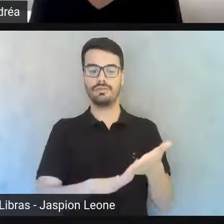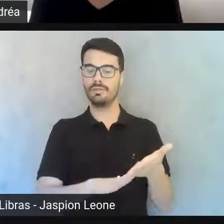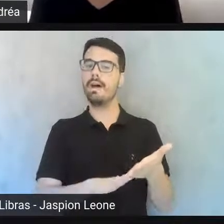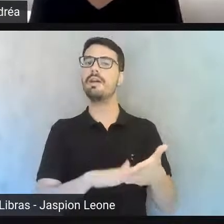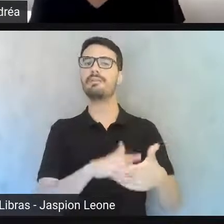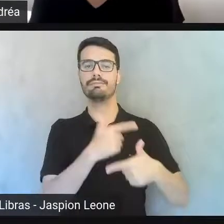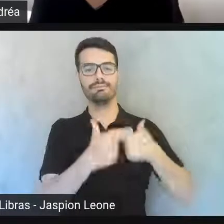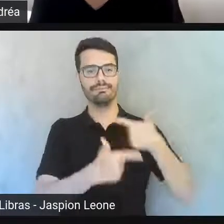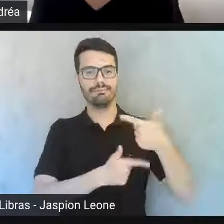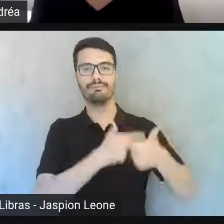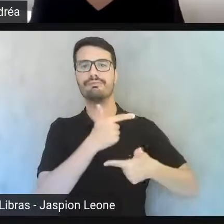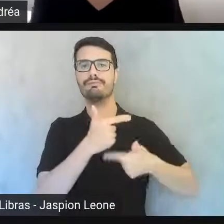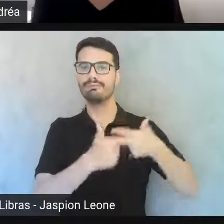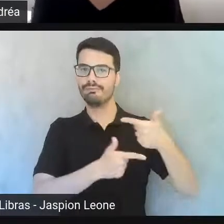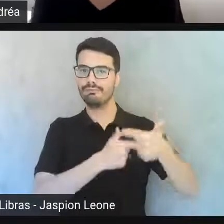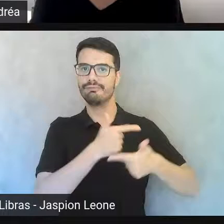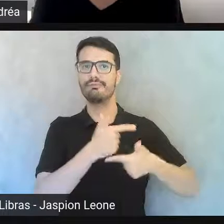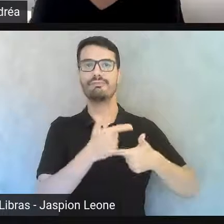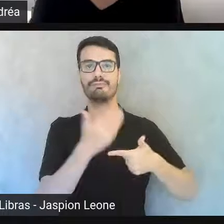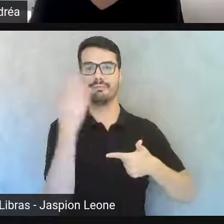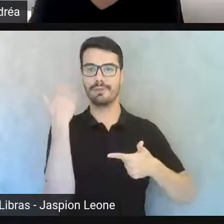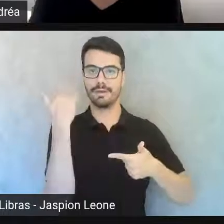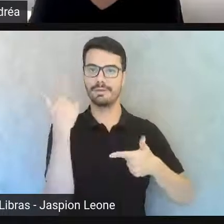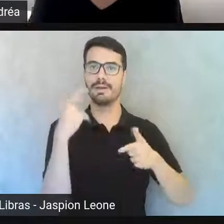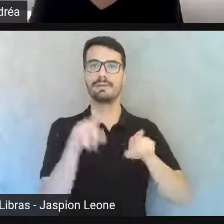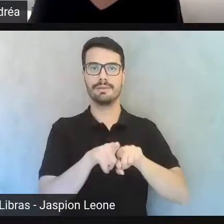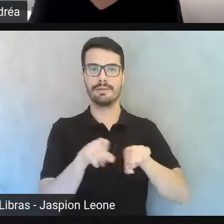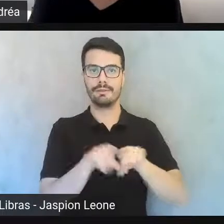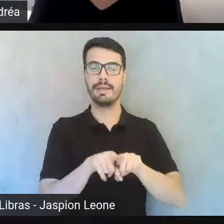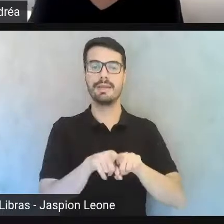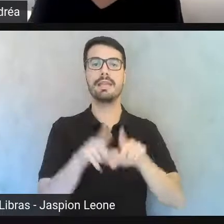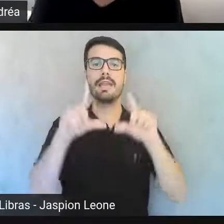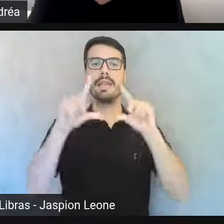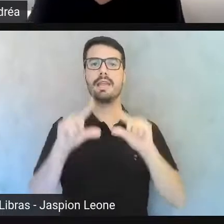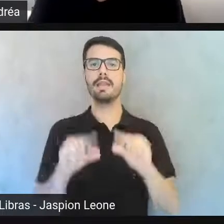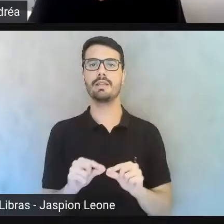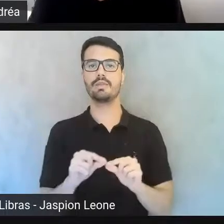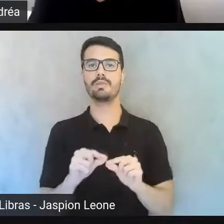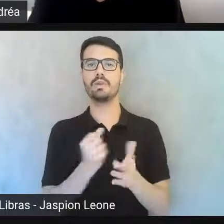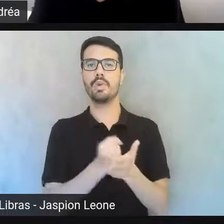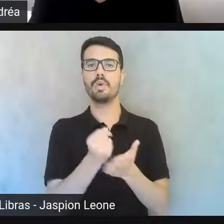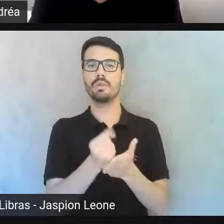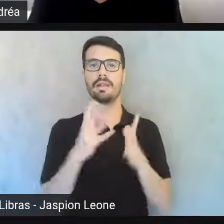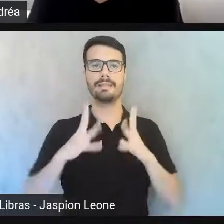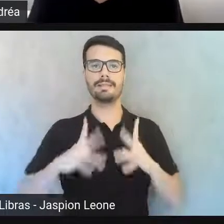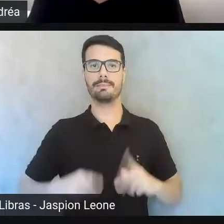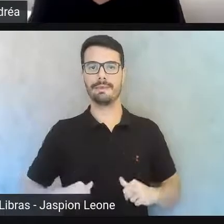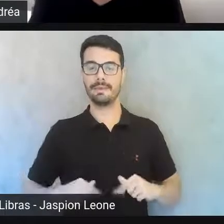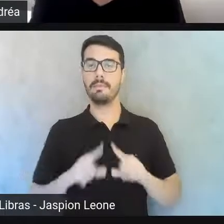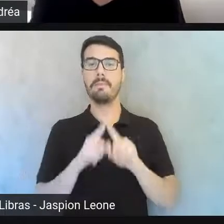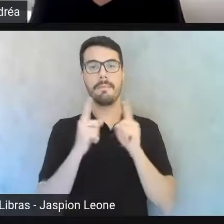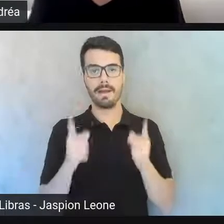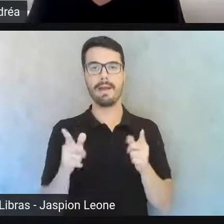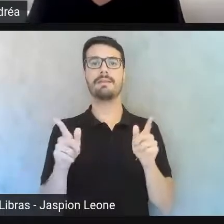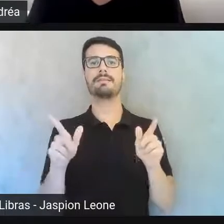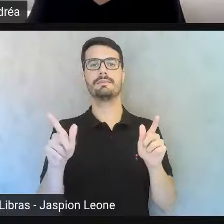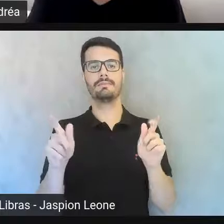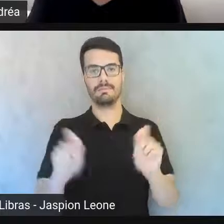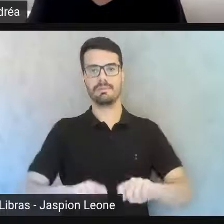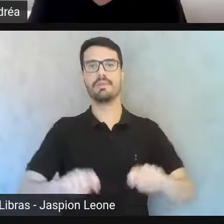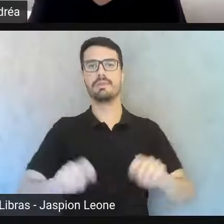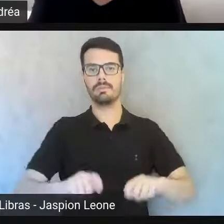hoje, a época de redução de contratos de limpeza hoje. Mas acho que tem possibilidade de um